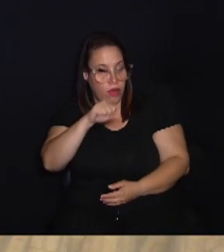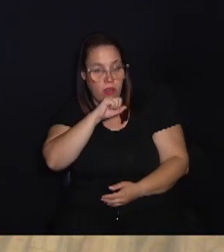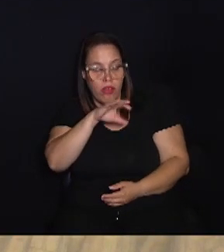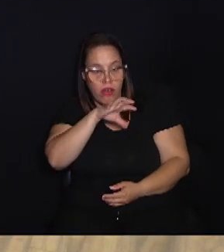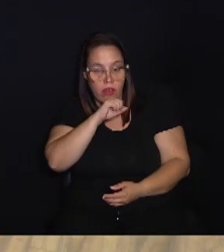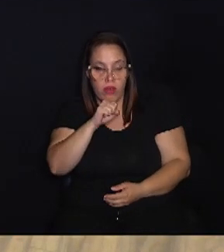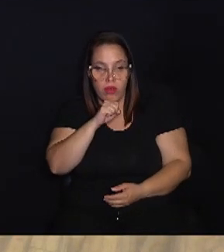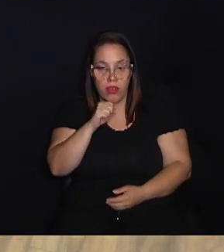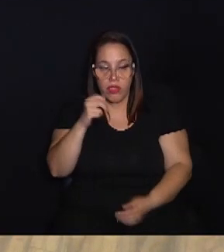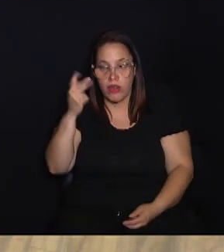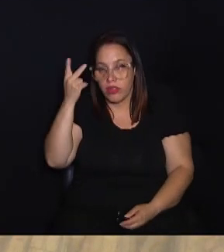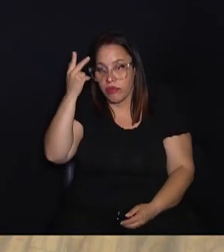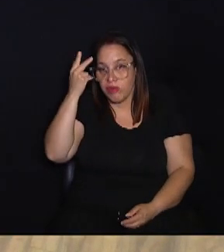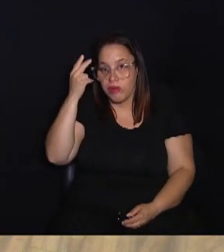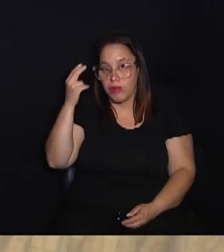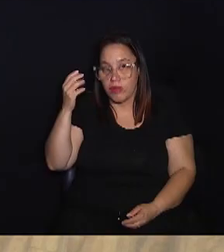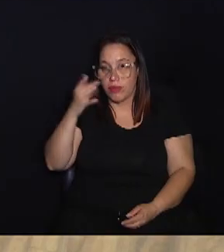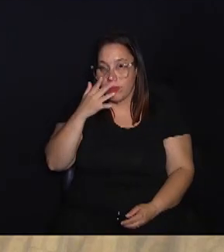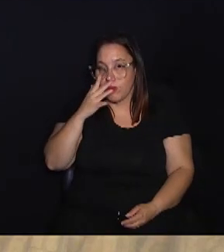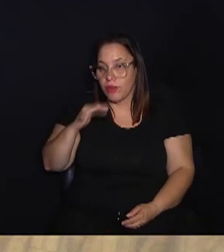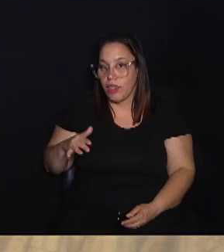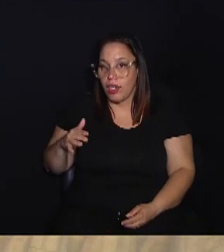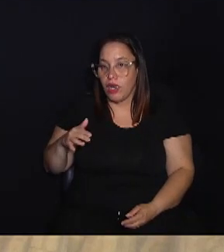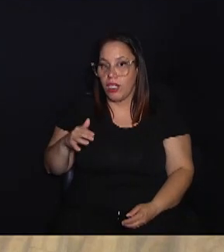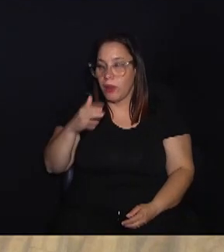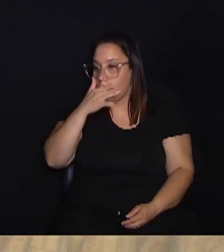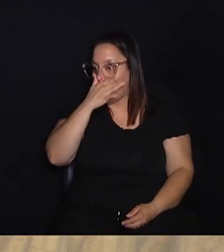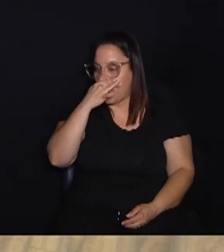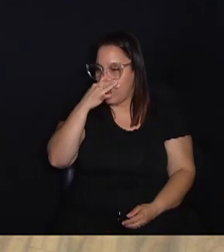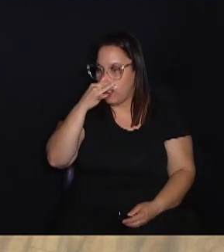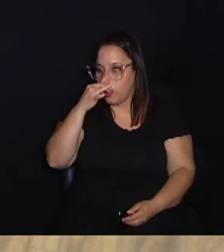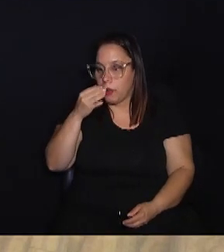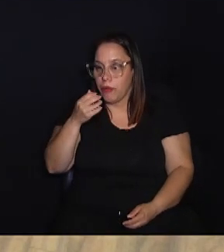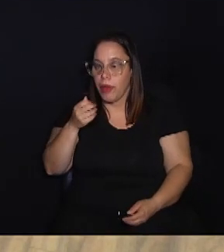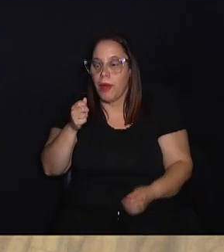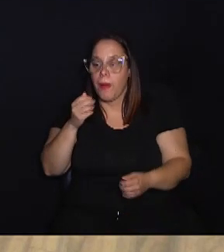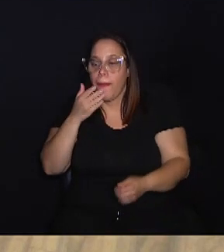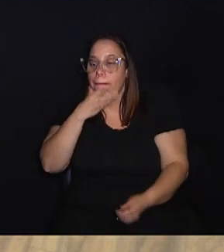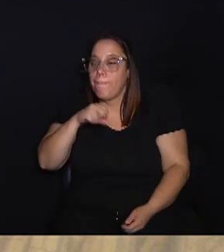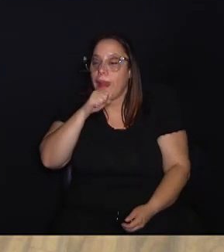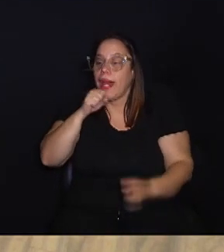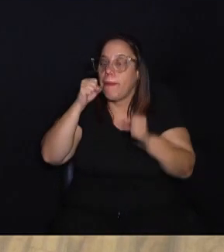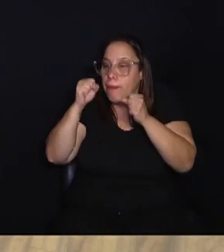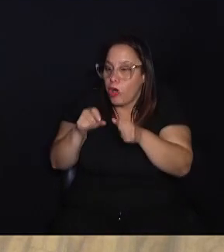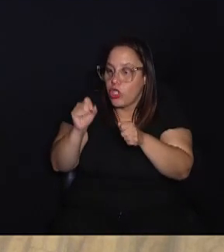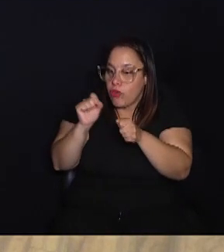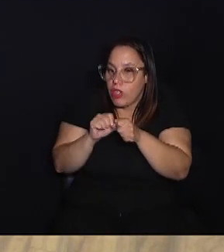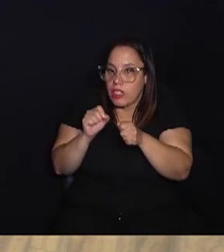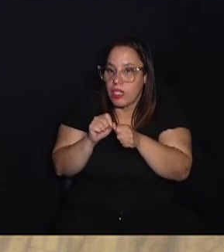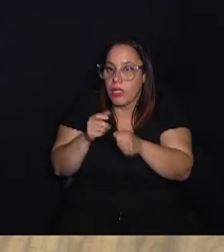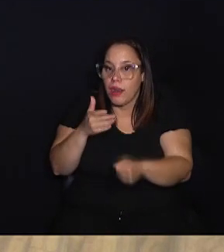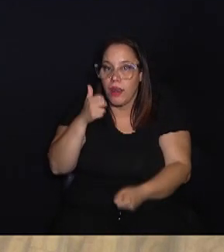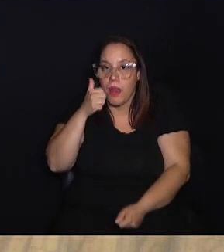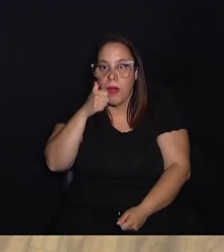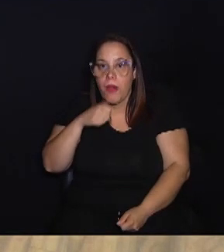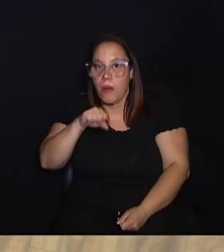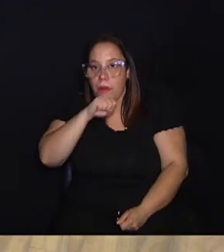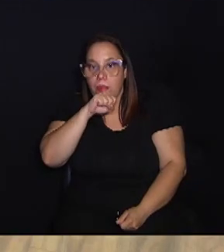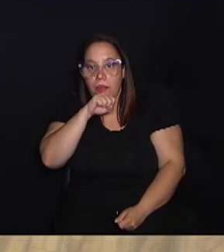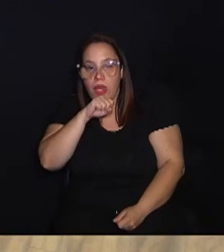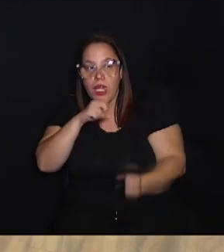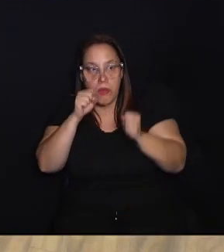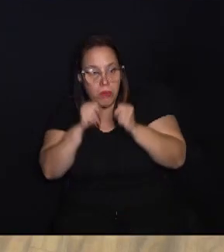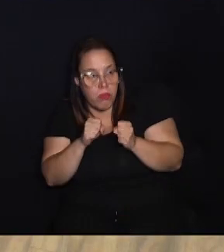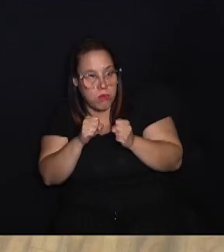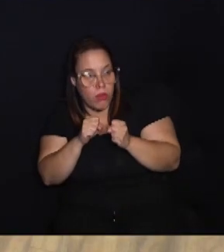as crianças também são espertas, né? Pai, posso fazer alguma coisa? Não. Mãe, pode? Pode. Então,